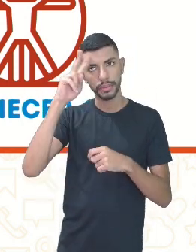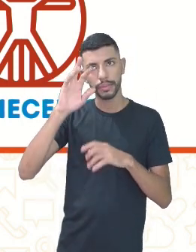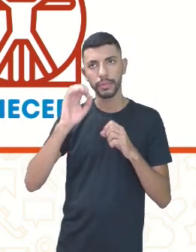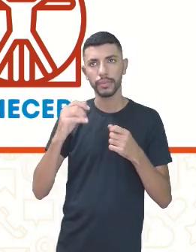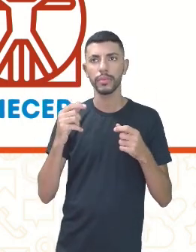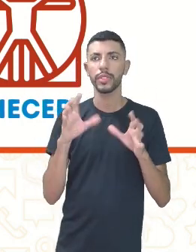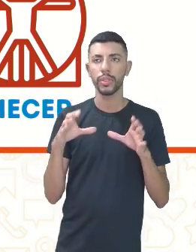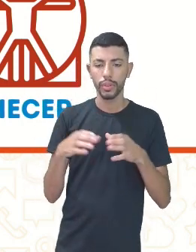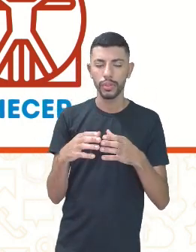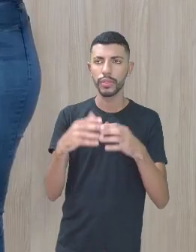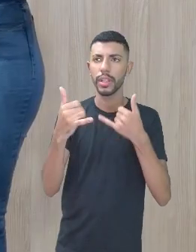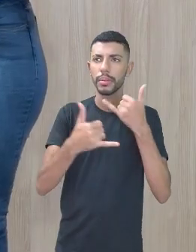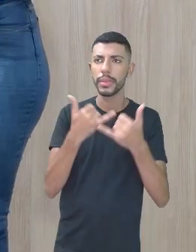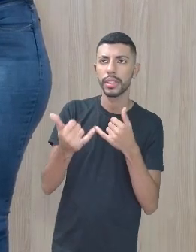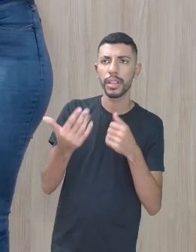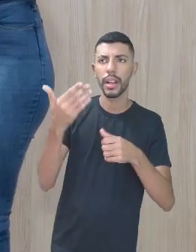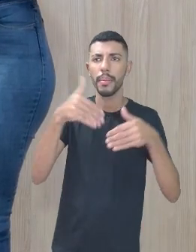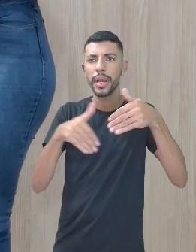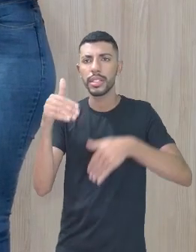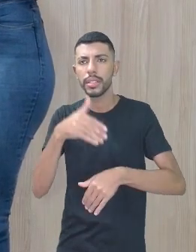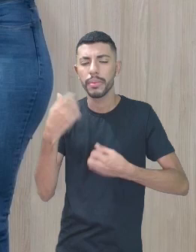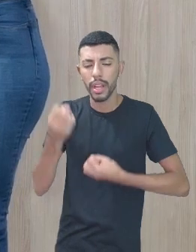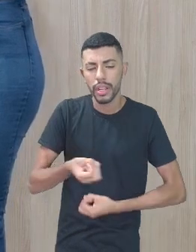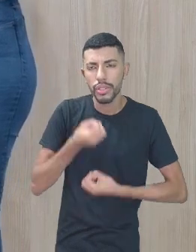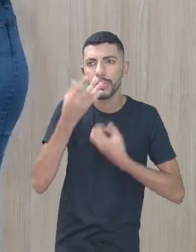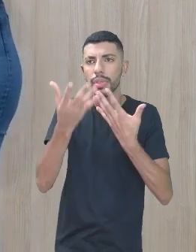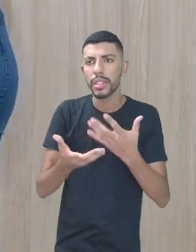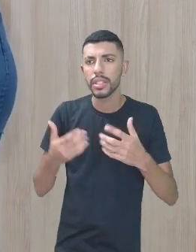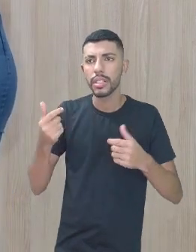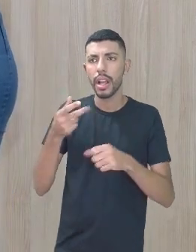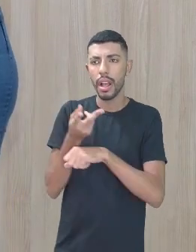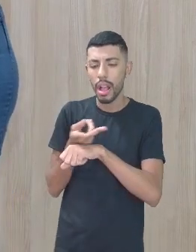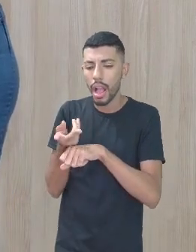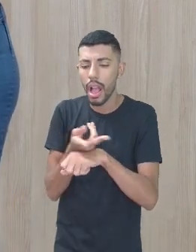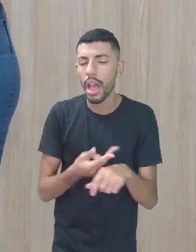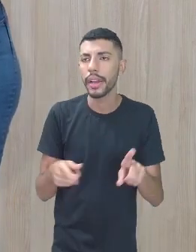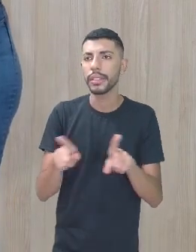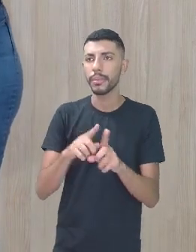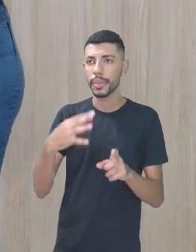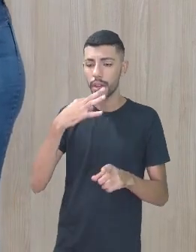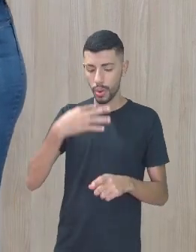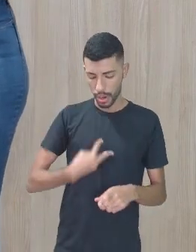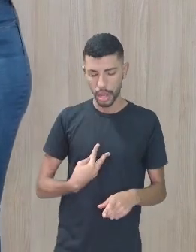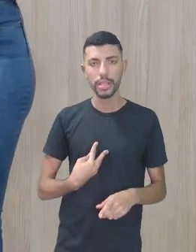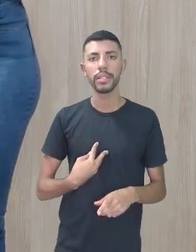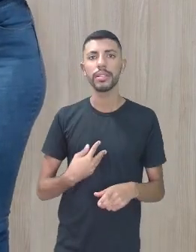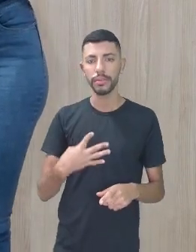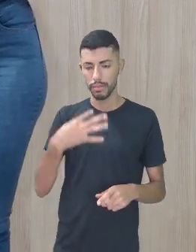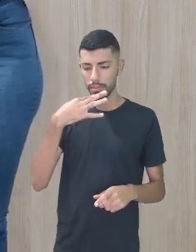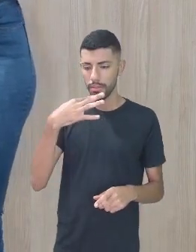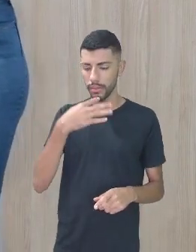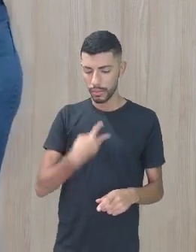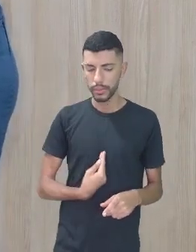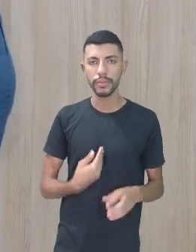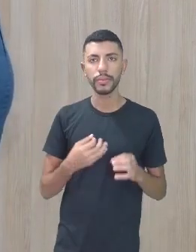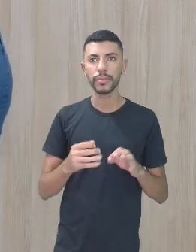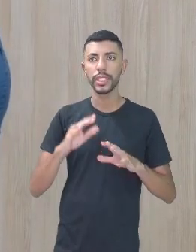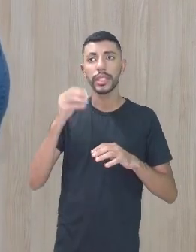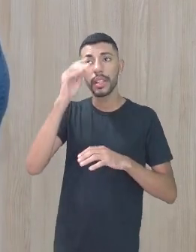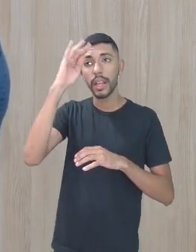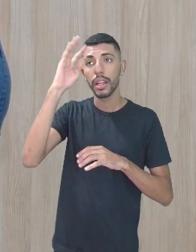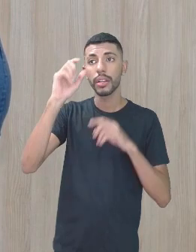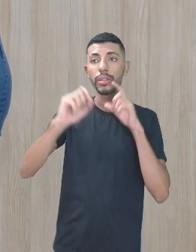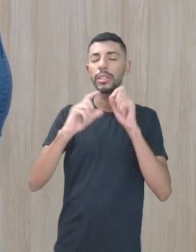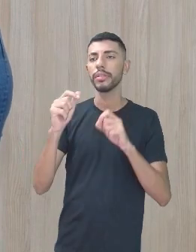importante e indispensável, participar, se expressar, explorar e conhecer-se. Imagine se a gente tivesse que construir